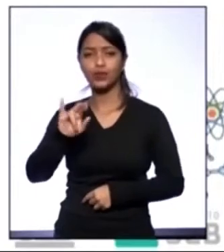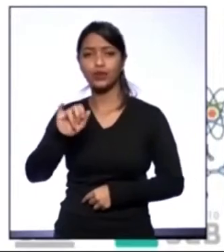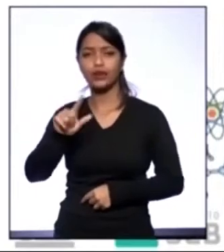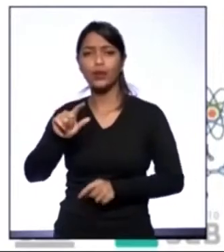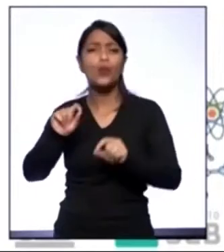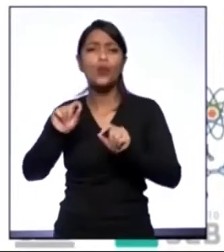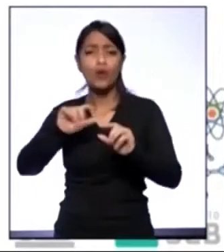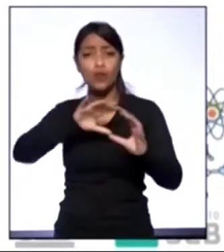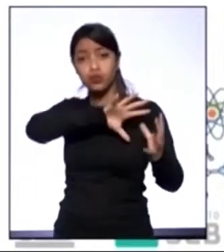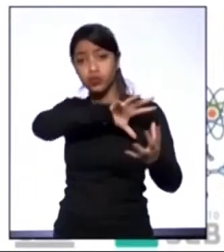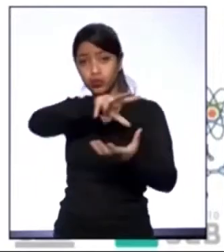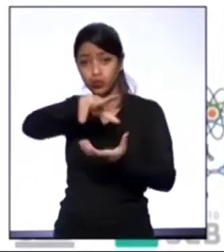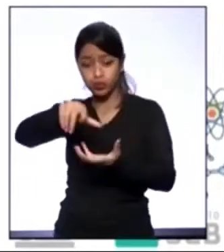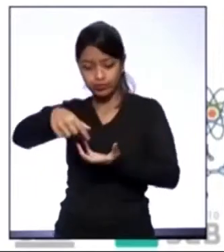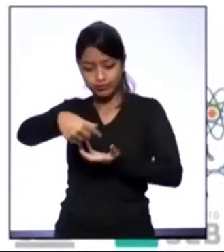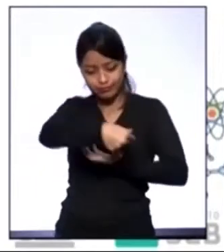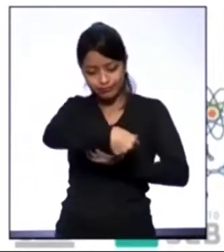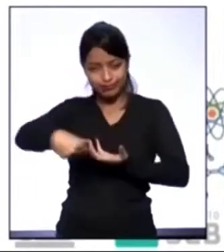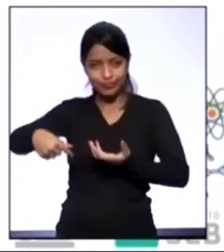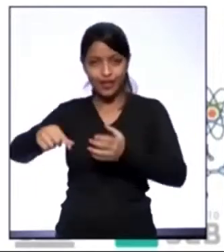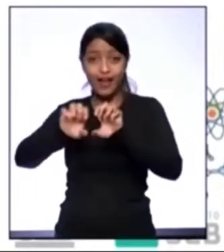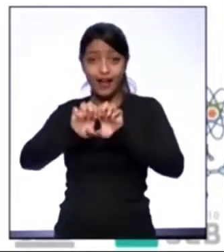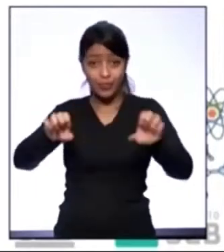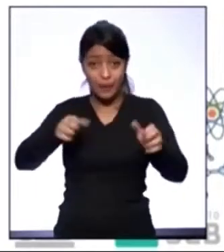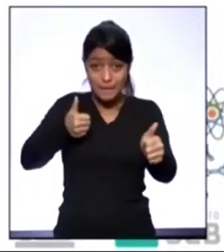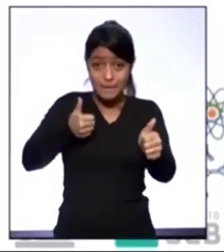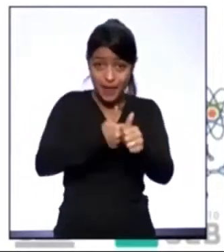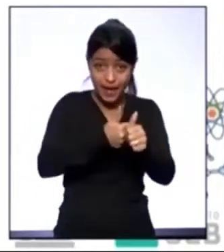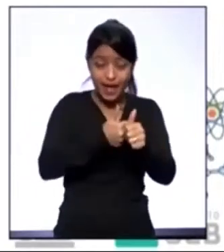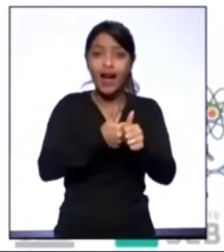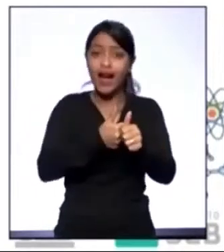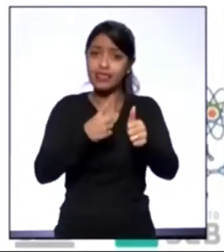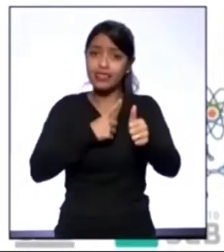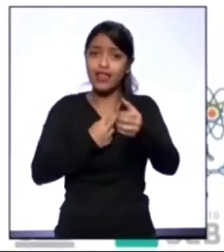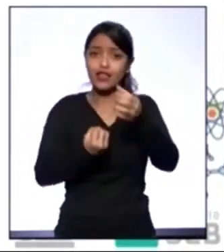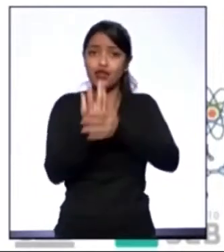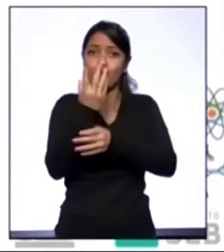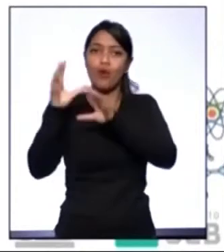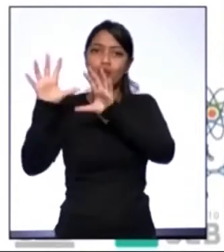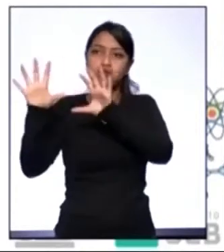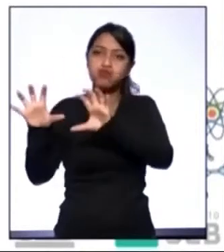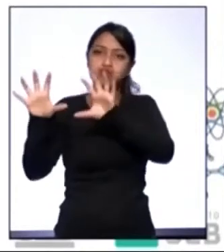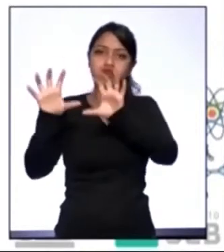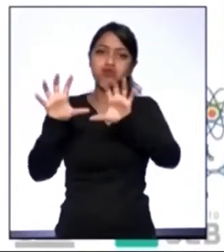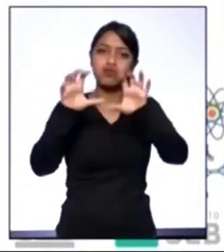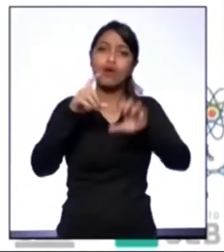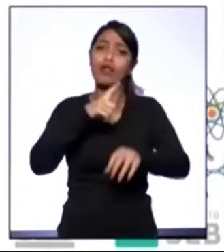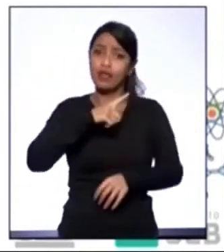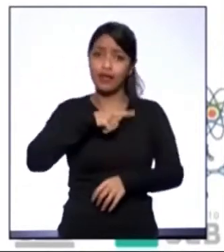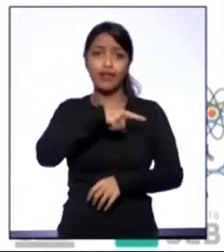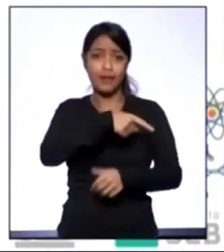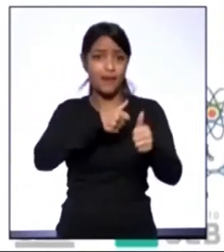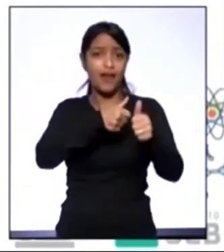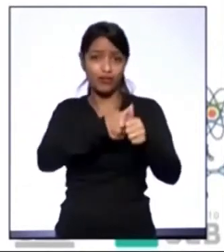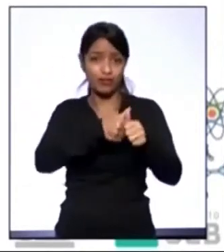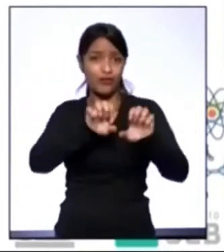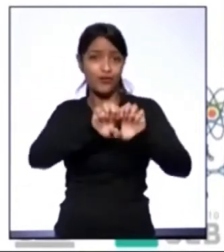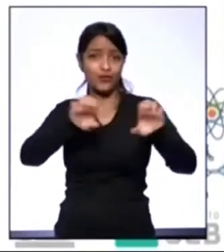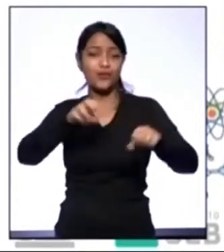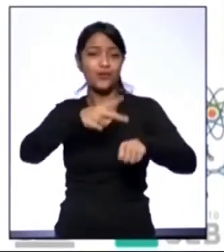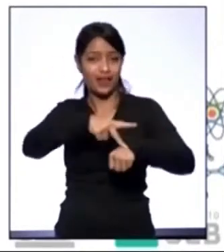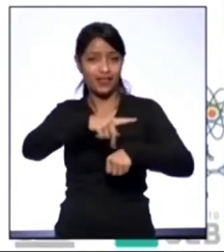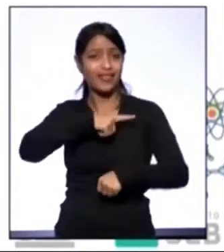Se uma massa de ar se forma próxima à linha do Equador, quais características eu tenho? Bom, se formou perto do